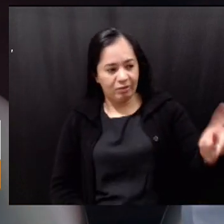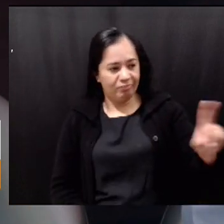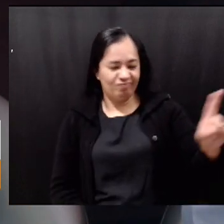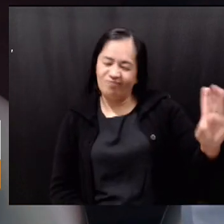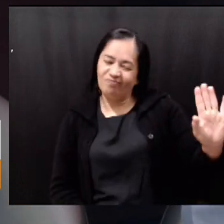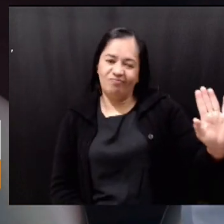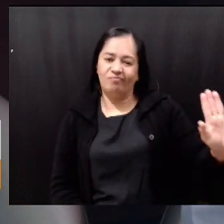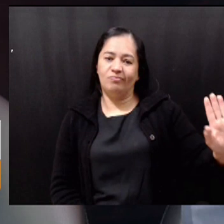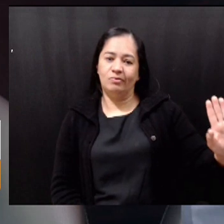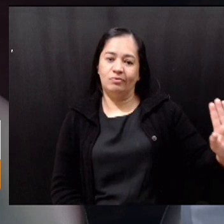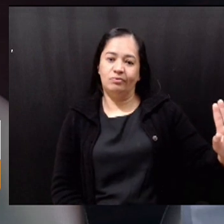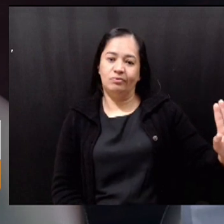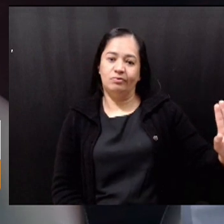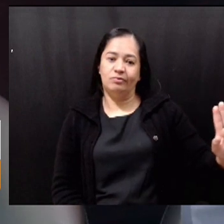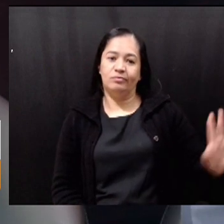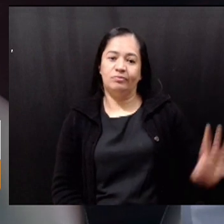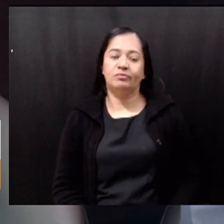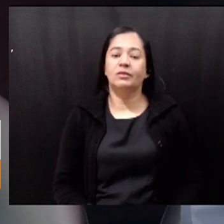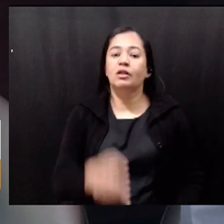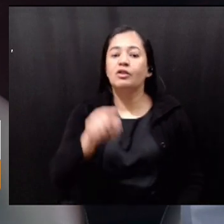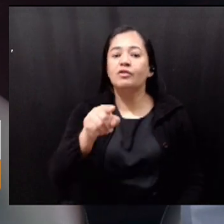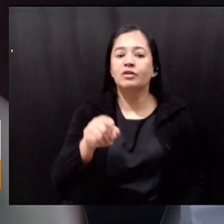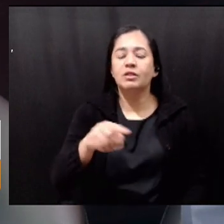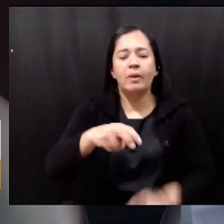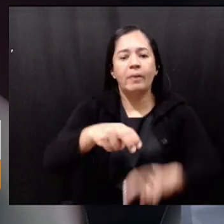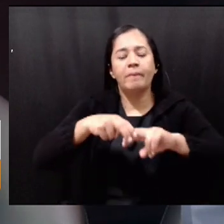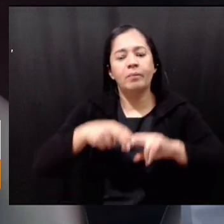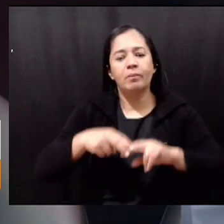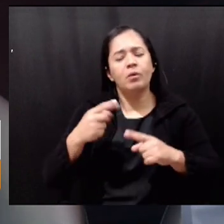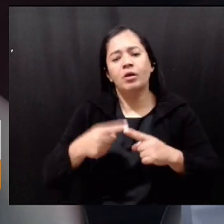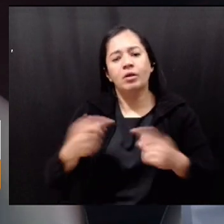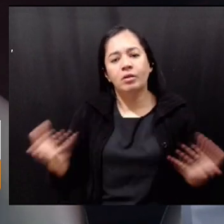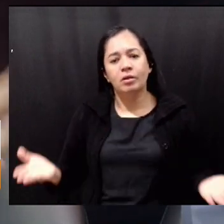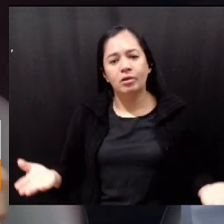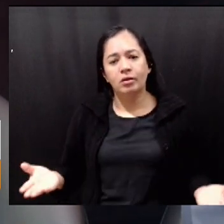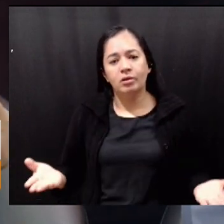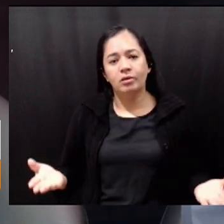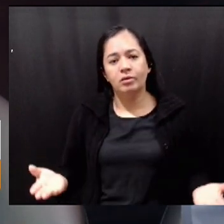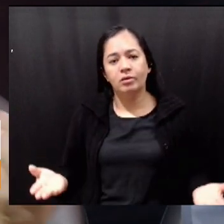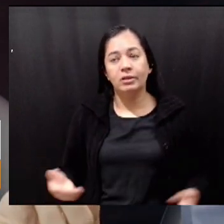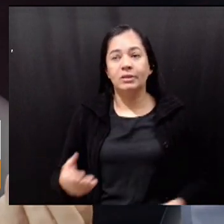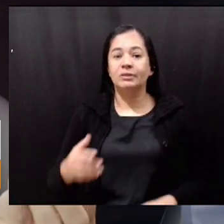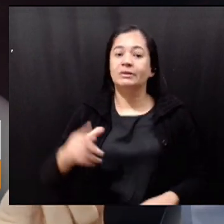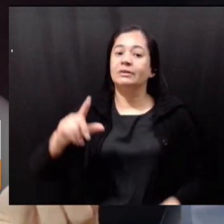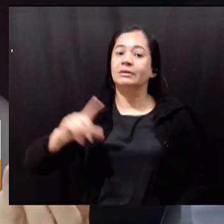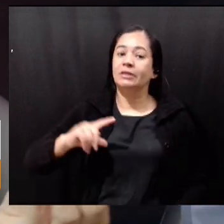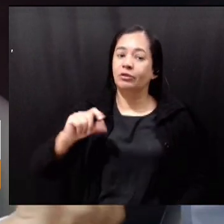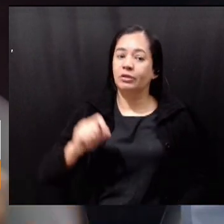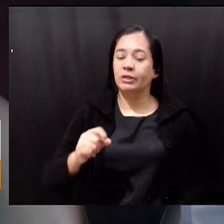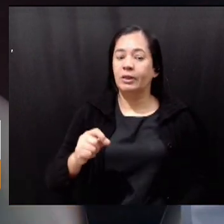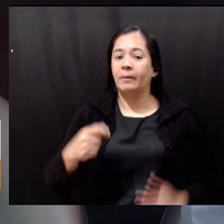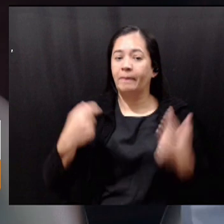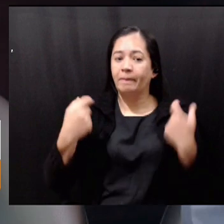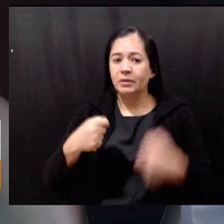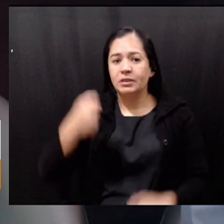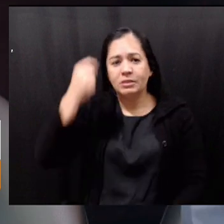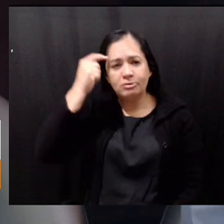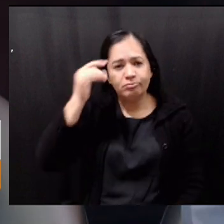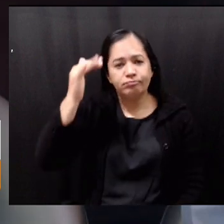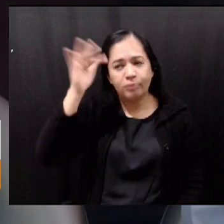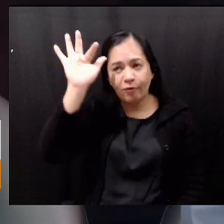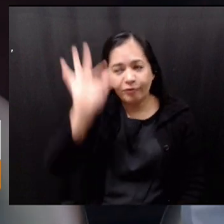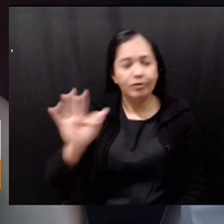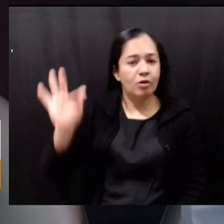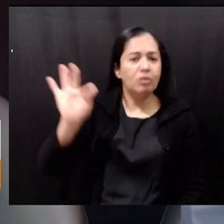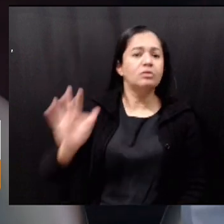E aí o que te leva, o que te motiva a fazer isso, né. Existe aí uma questão reflexiva, filosófica inclusive, né,